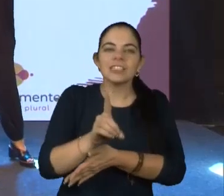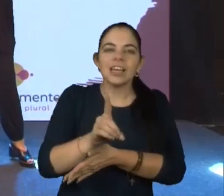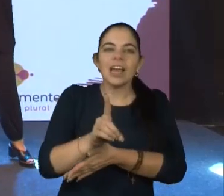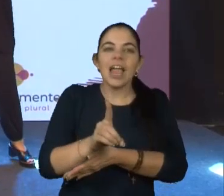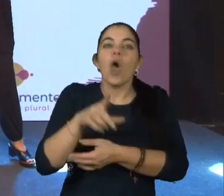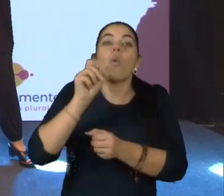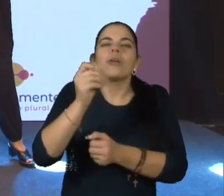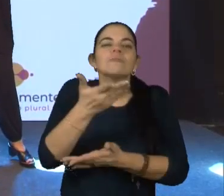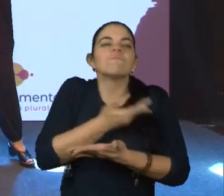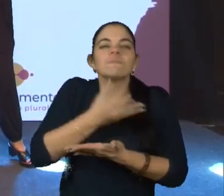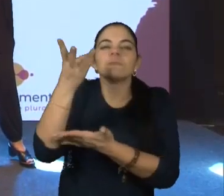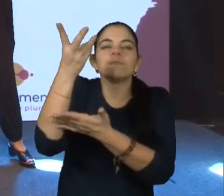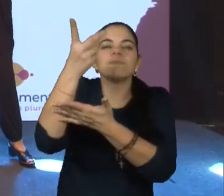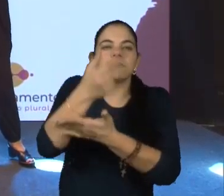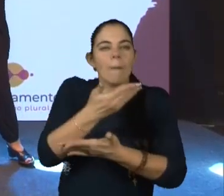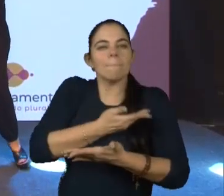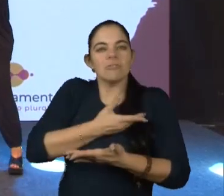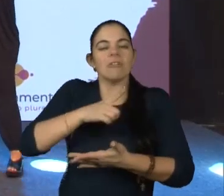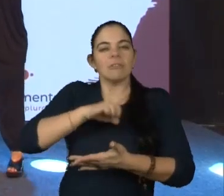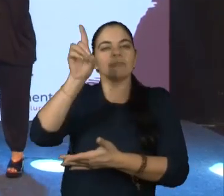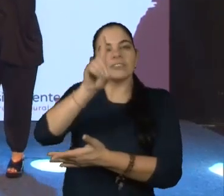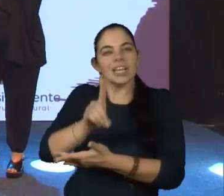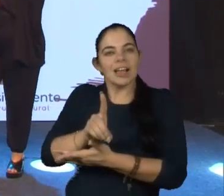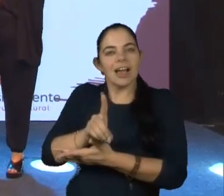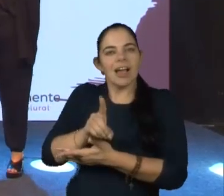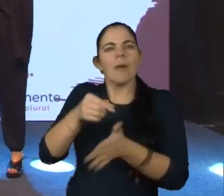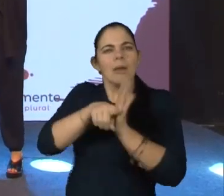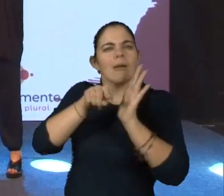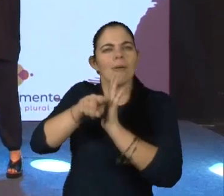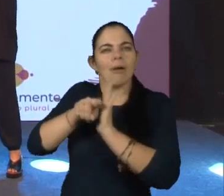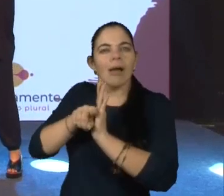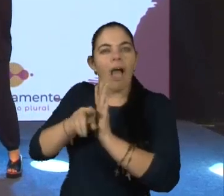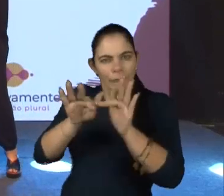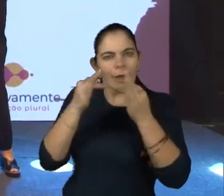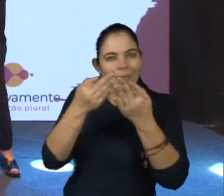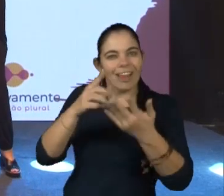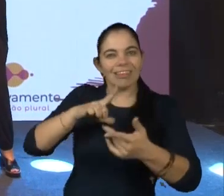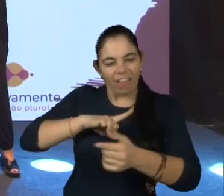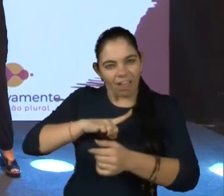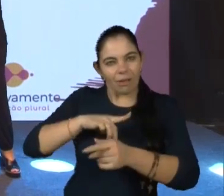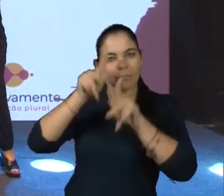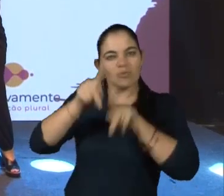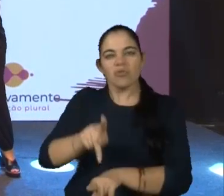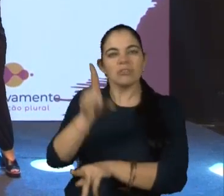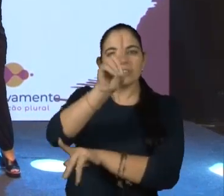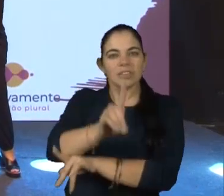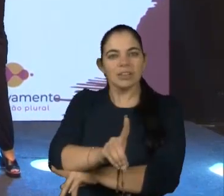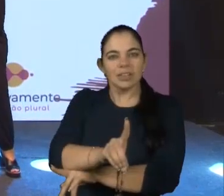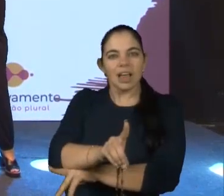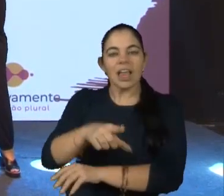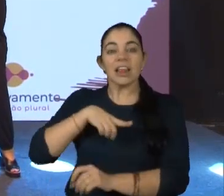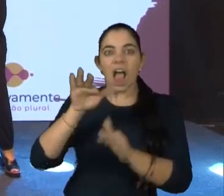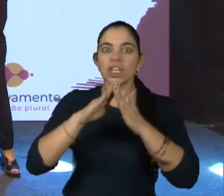Quantos amigos vocês têm com deficiência? Tem alguém na família de vocês com deficiência?